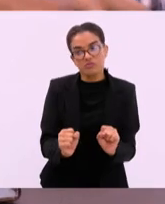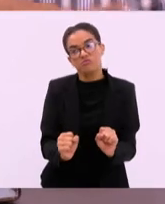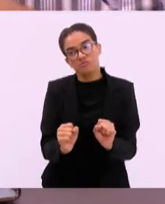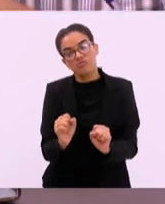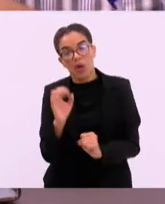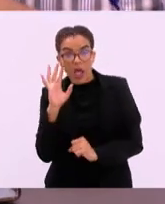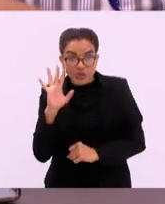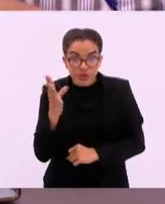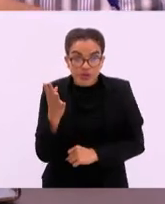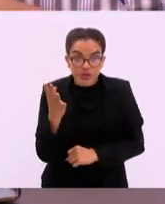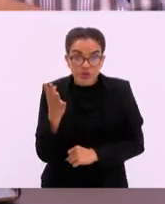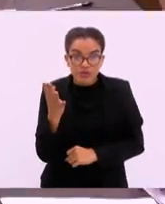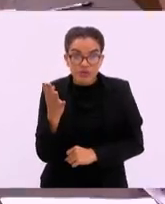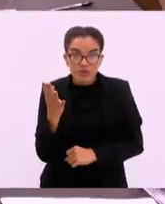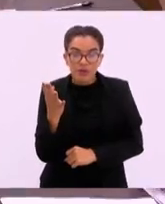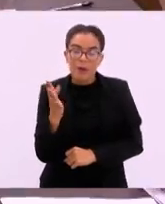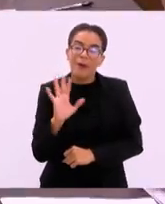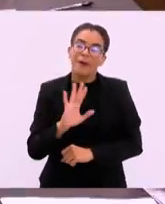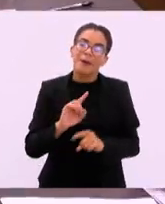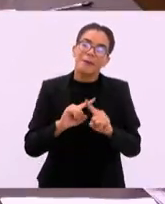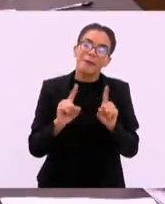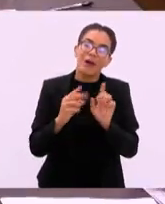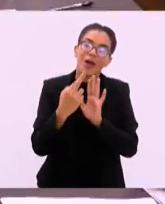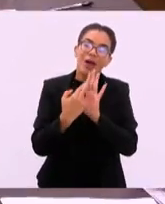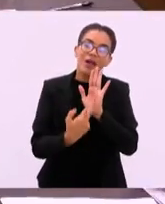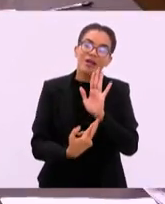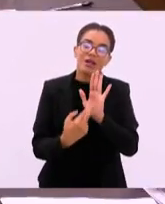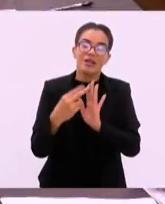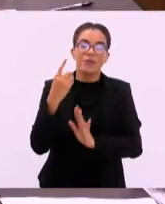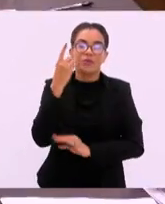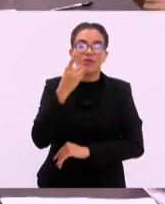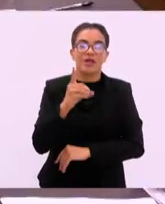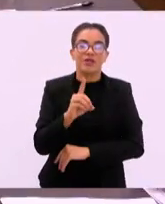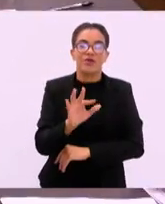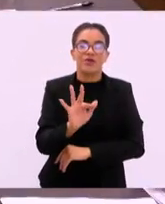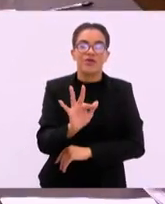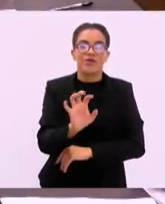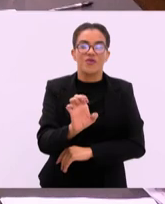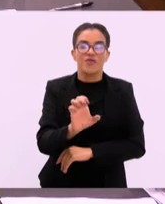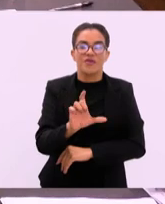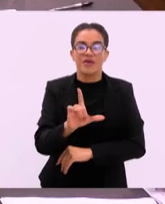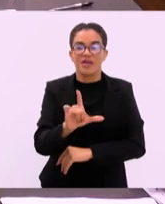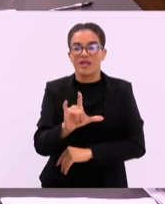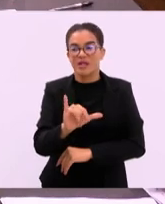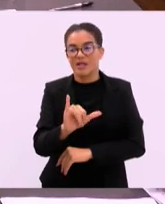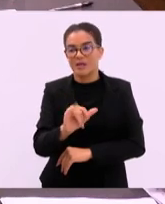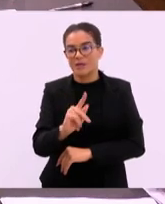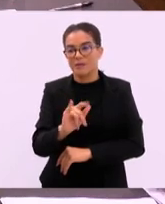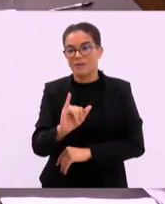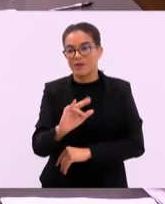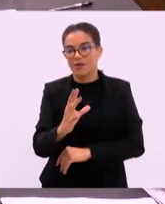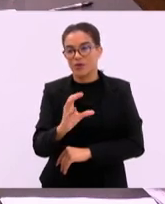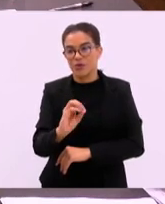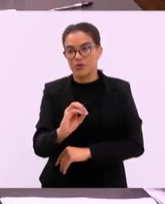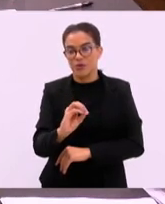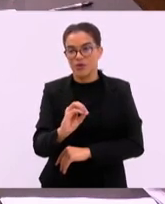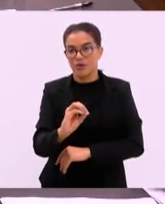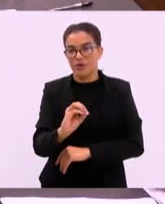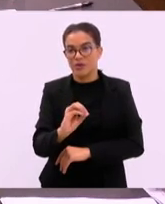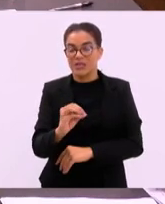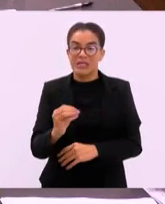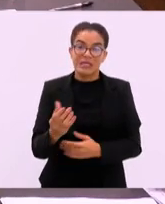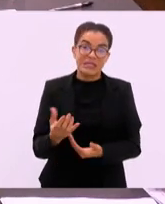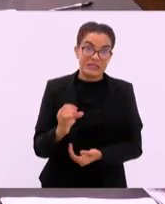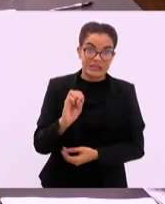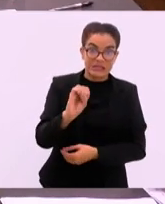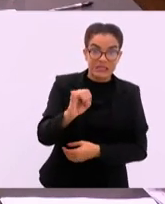solução? Mas o relator é o deputado Filipinho, né? Mas ele está votando. Mas, enfim, se